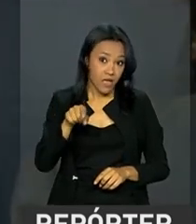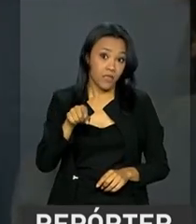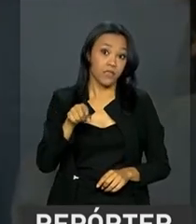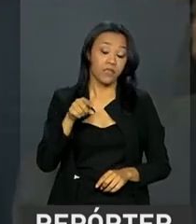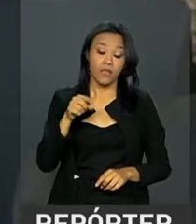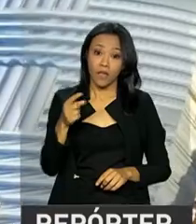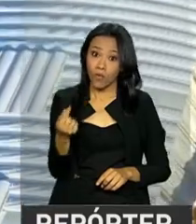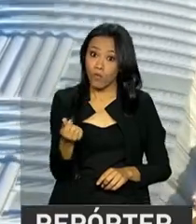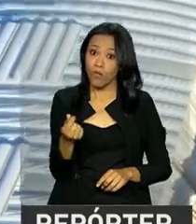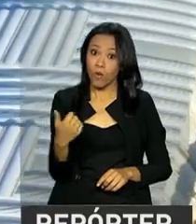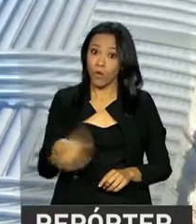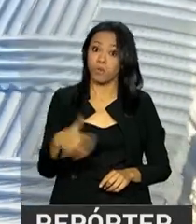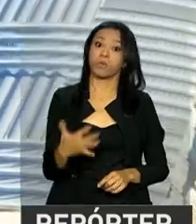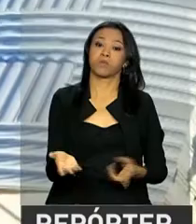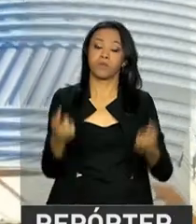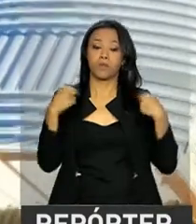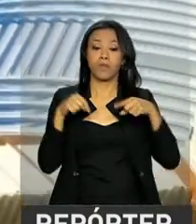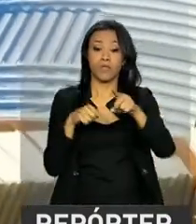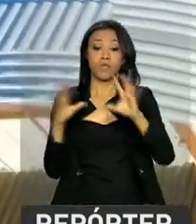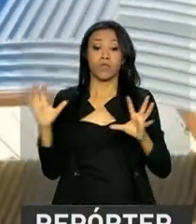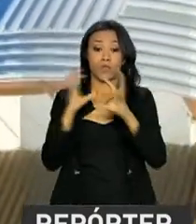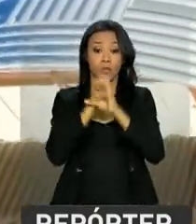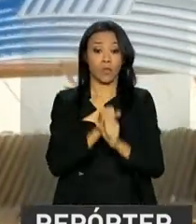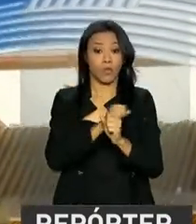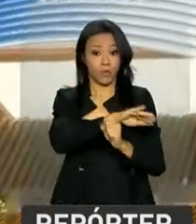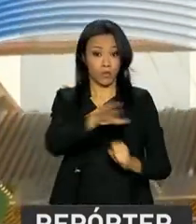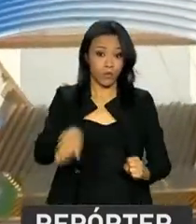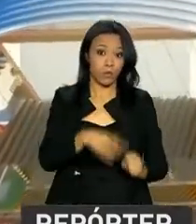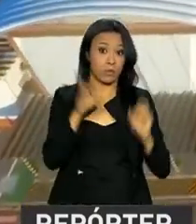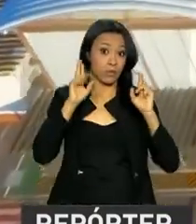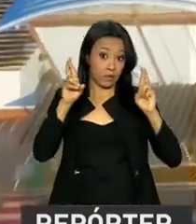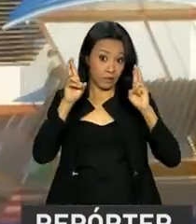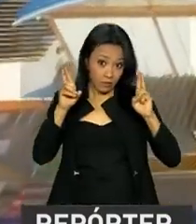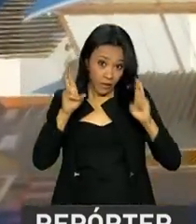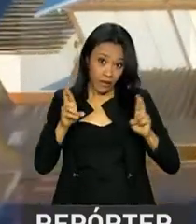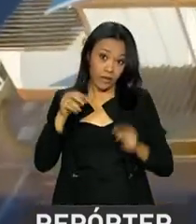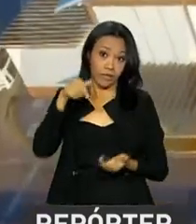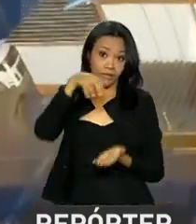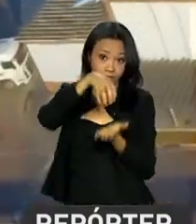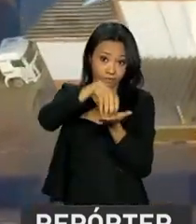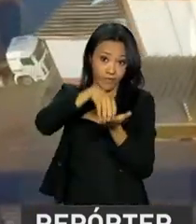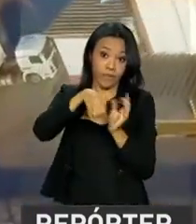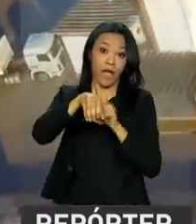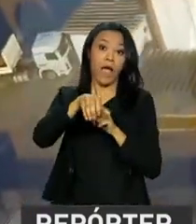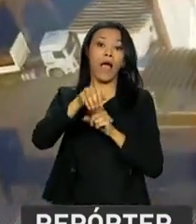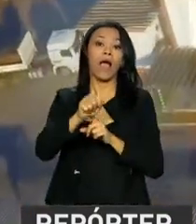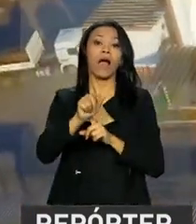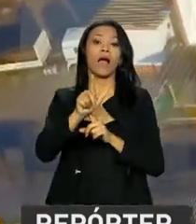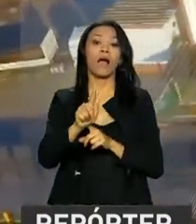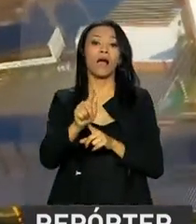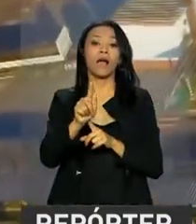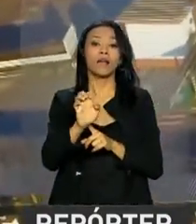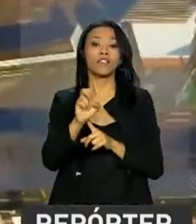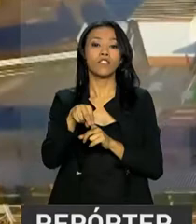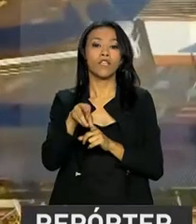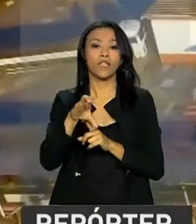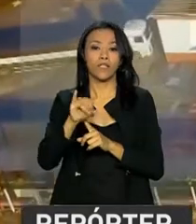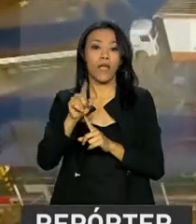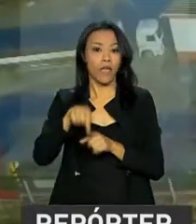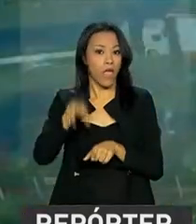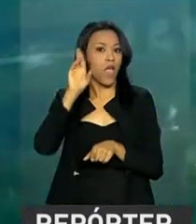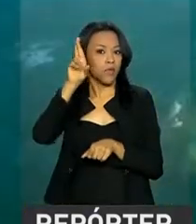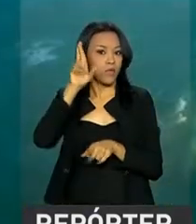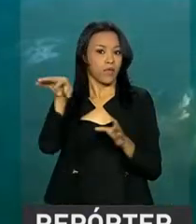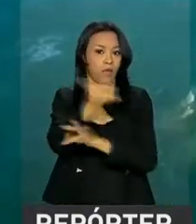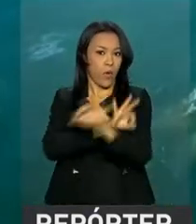bastante expressivo. Com tudo isso somado, a expectativa da Agência Nacional do Petróleo, responsável pela realização do